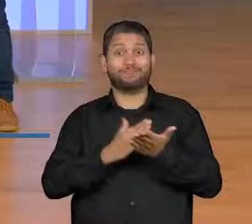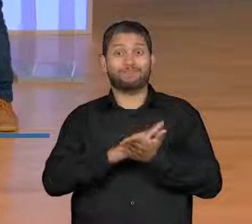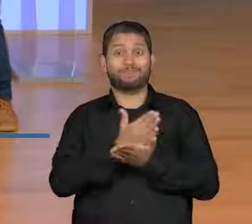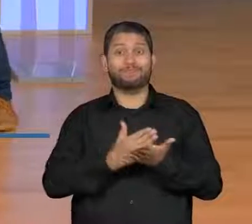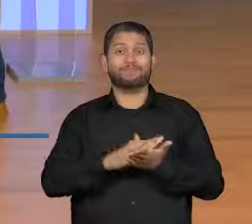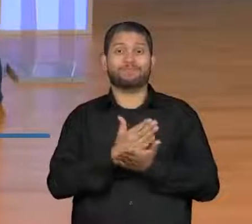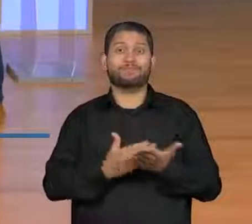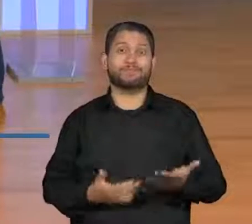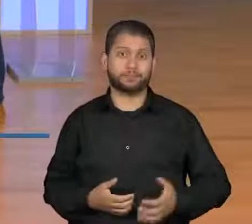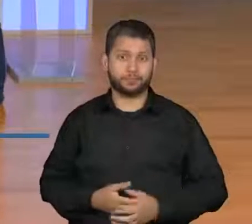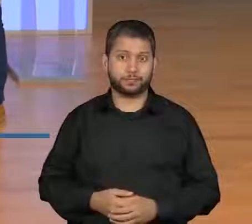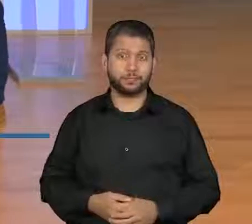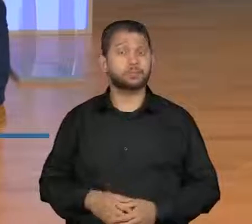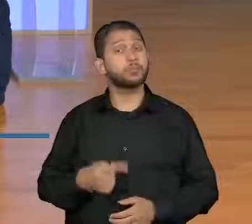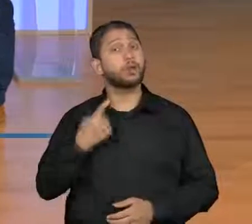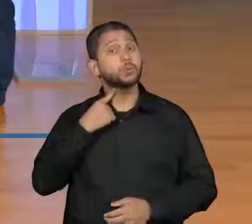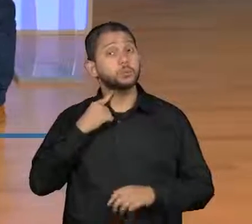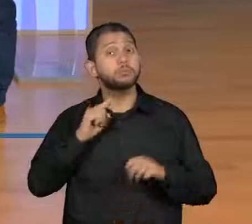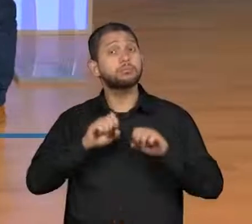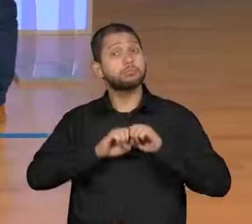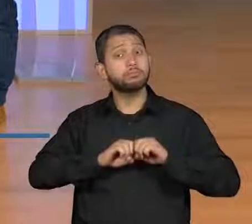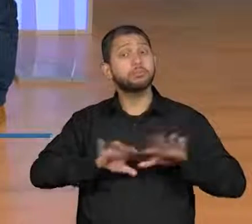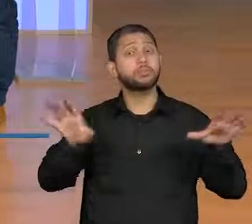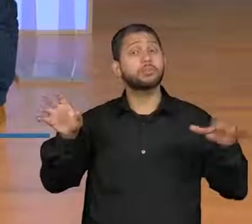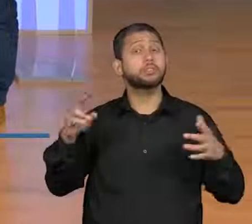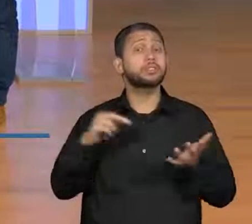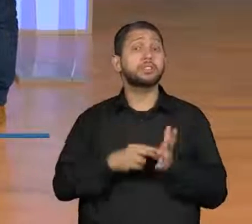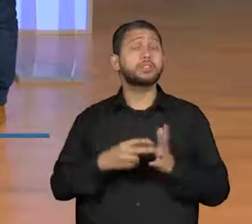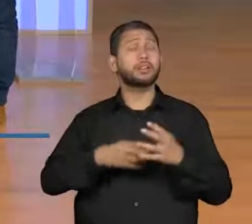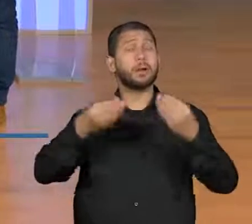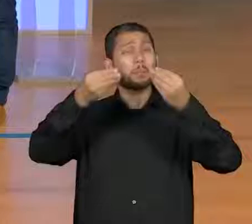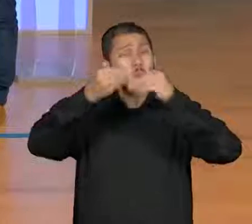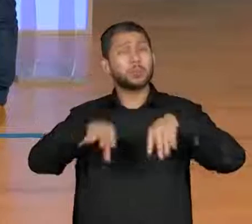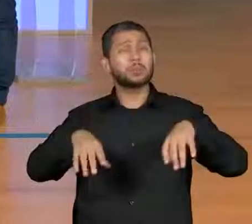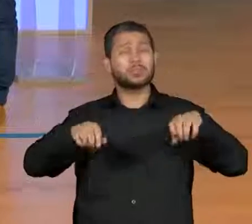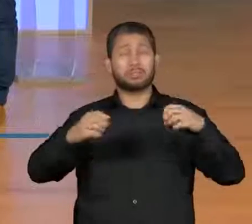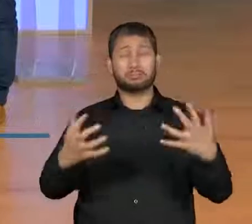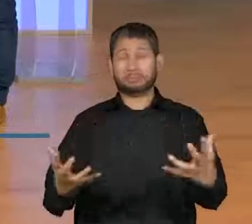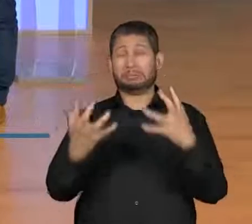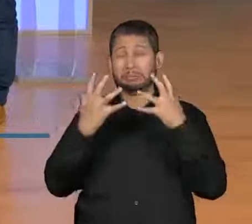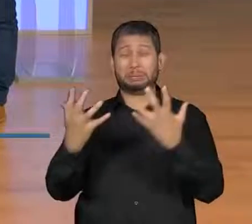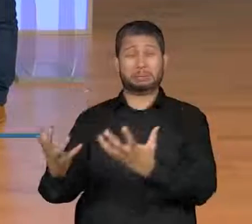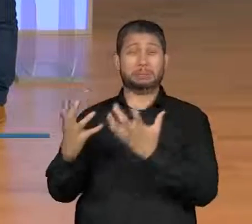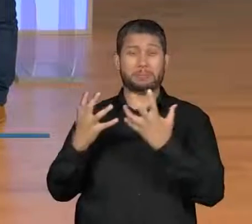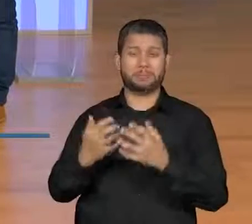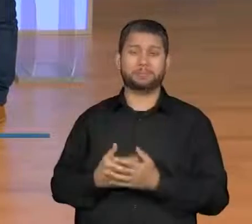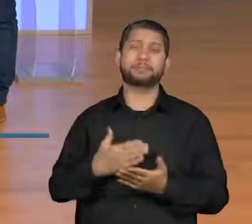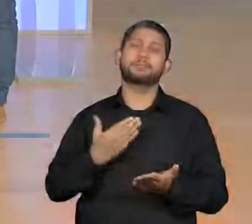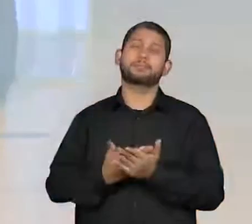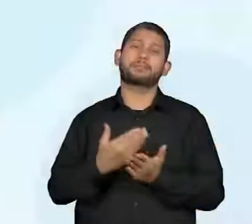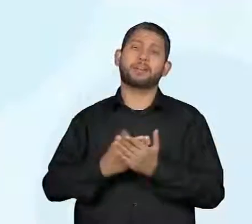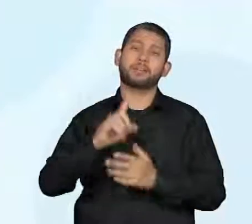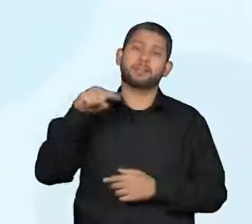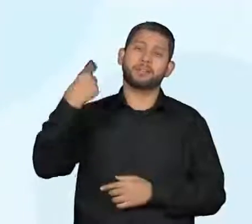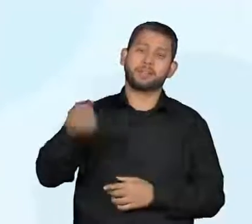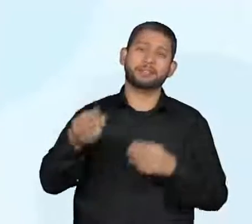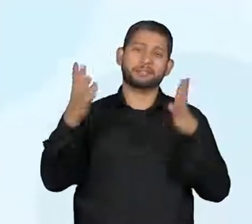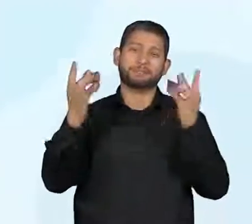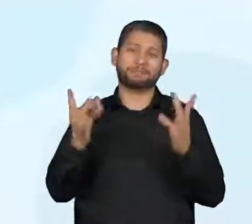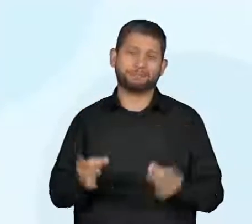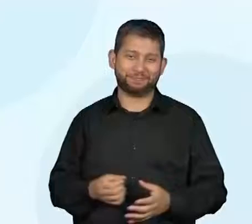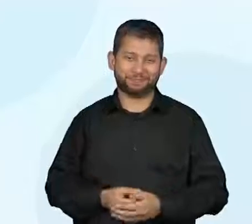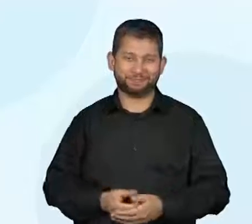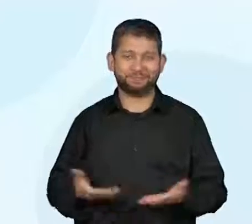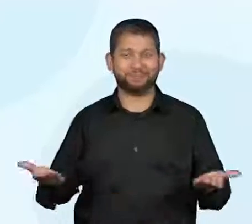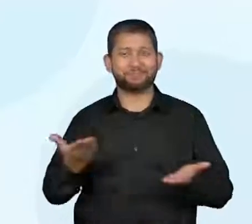né? Então, é um tipo de poluição aí também que vamos pensar um pouquinho mais a fundo na próxima aula. Então, o nosso tempo já chegou